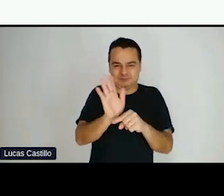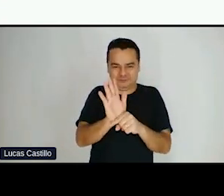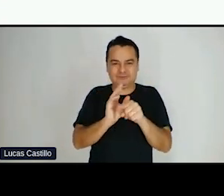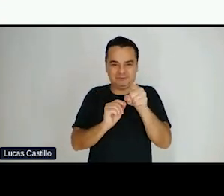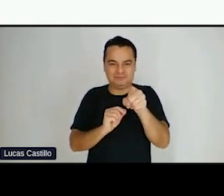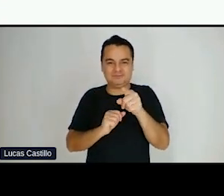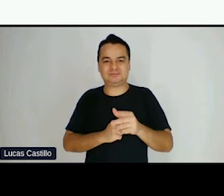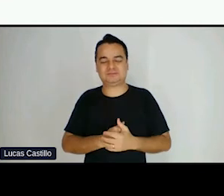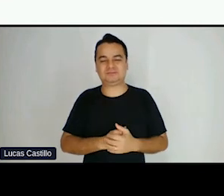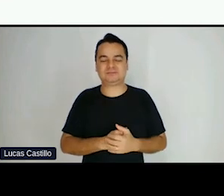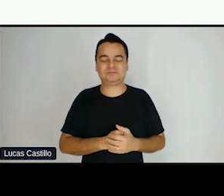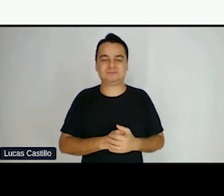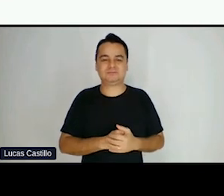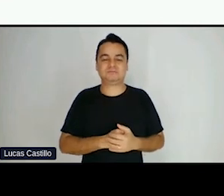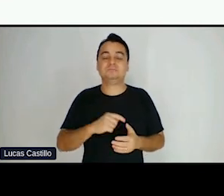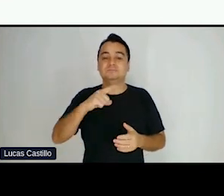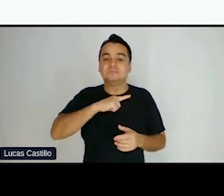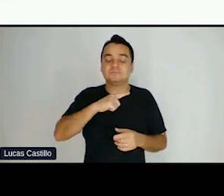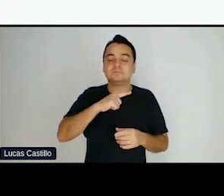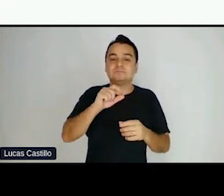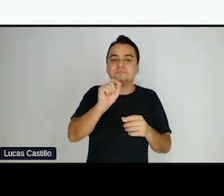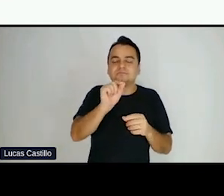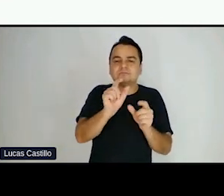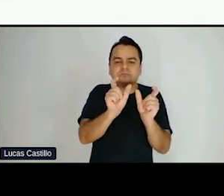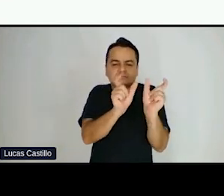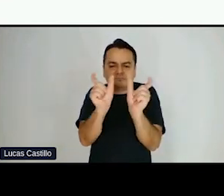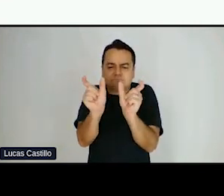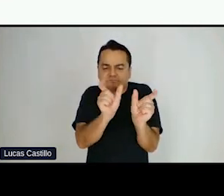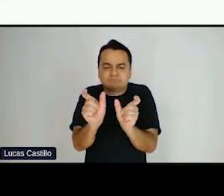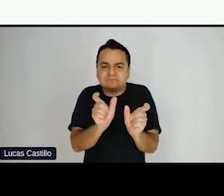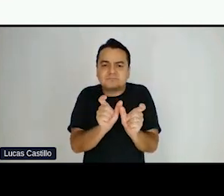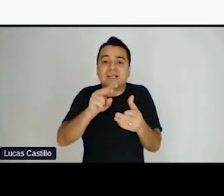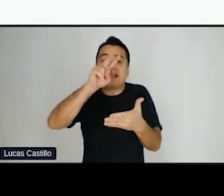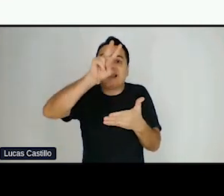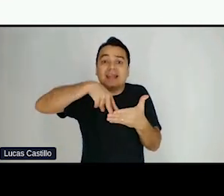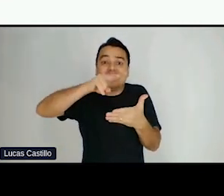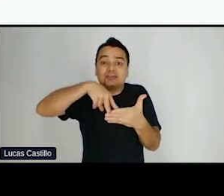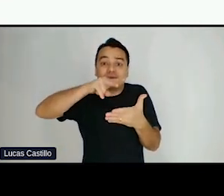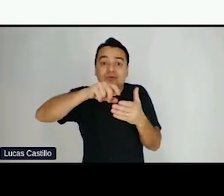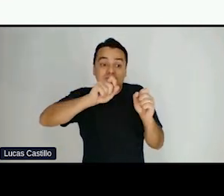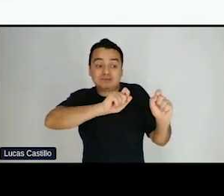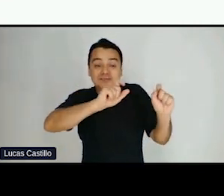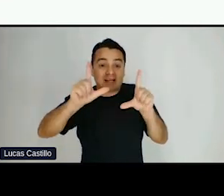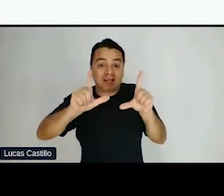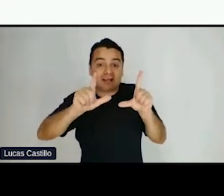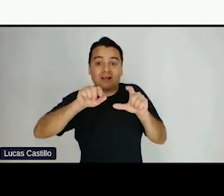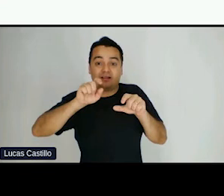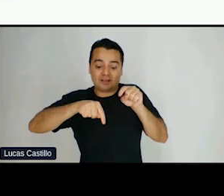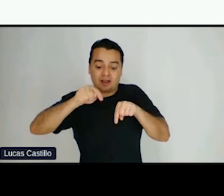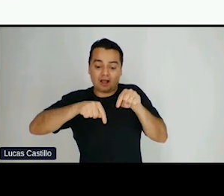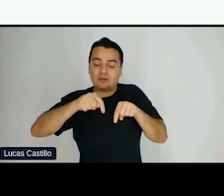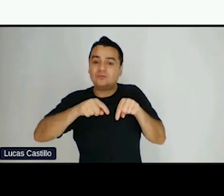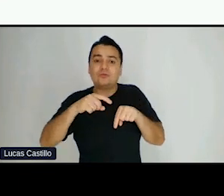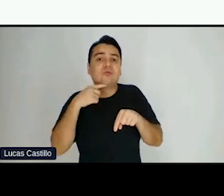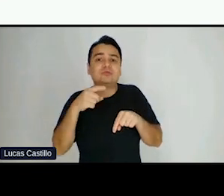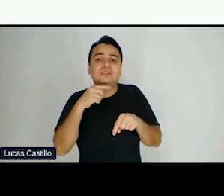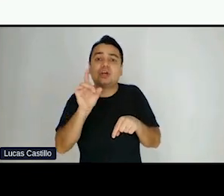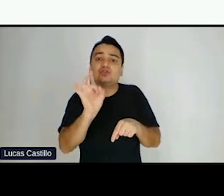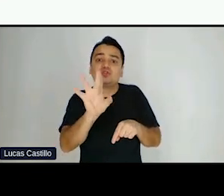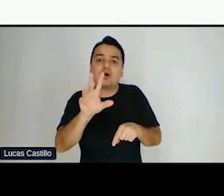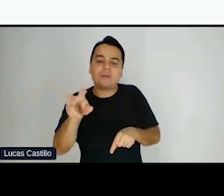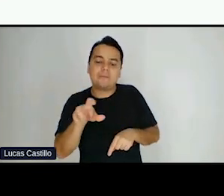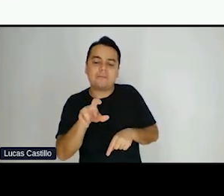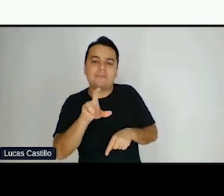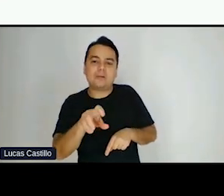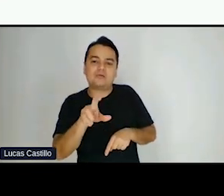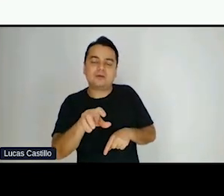tinha uma seleção de termos que com o leitor de tela não era possível fazer via teclado, somente com o mouse, e aí os